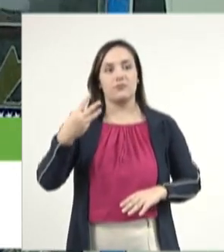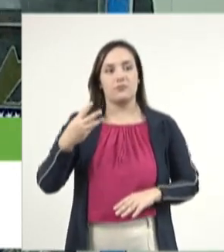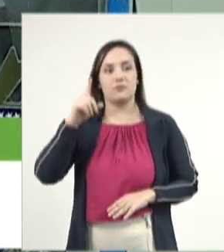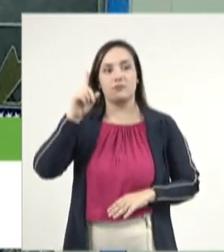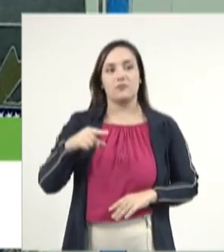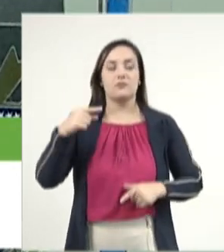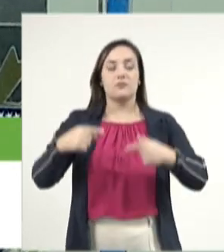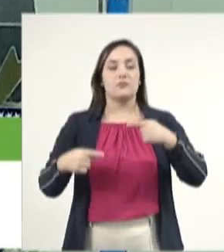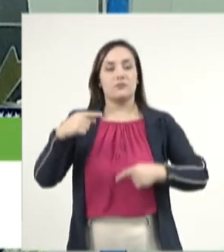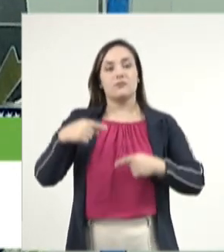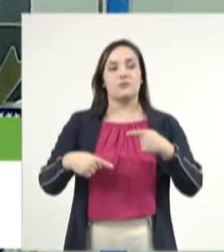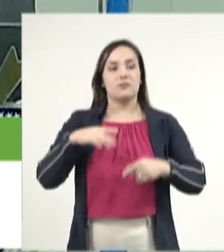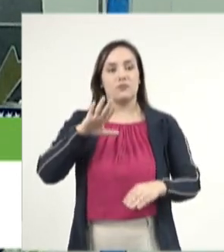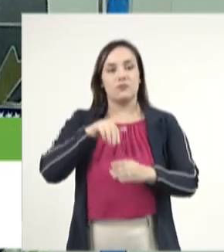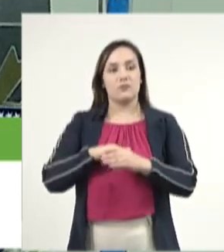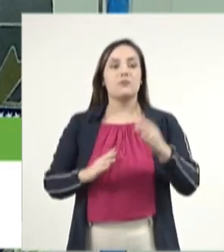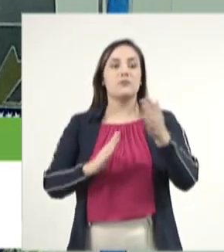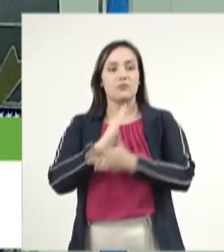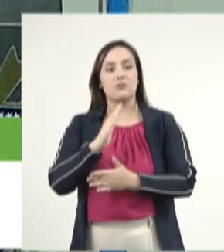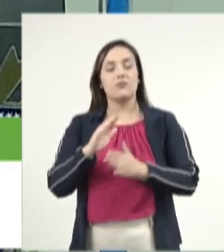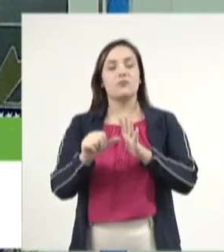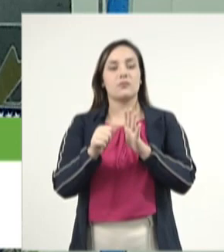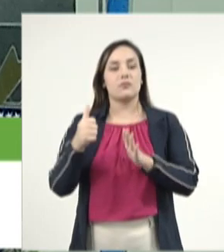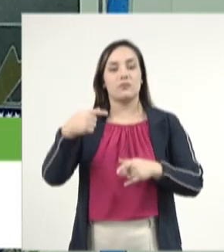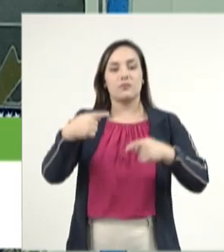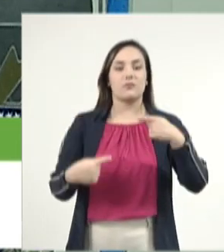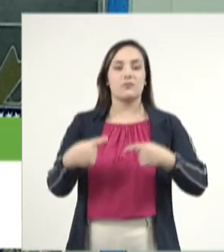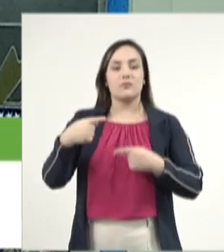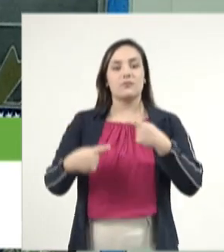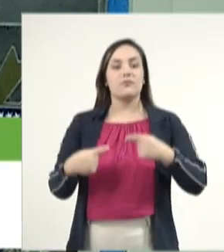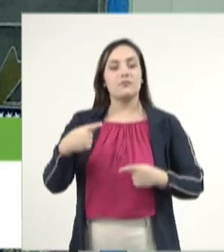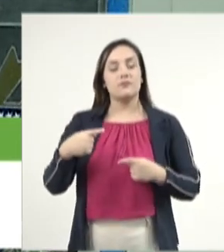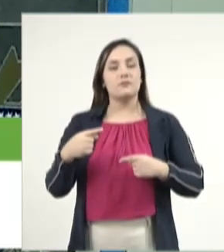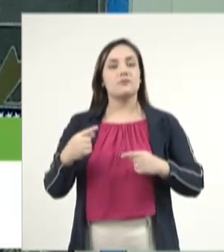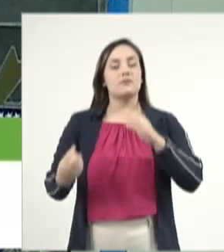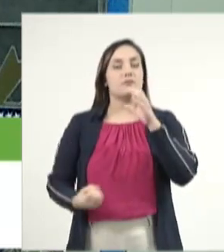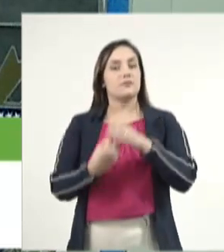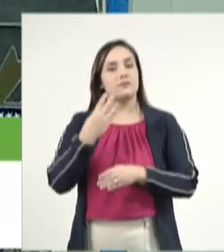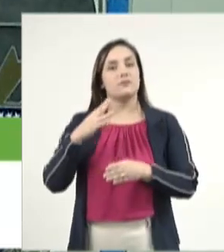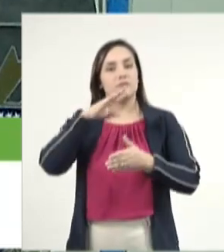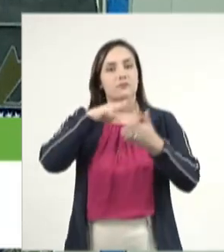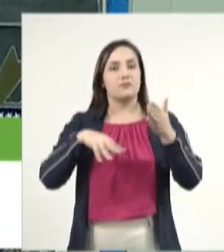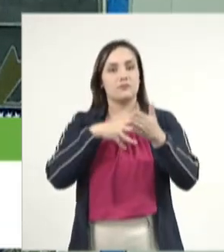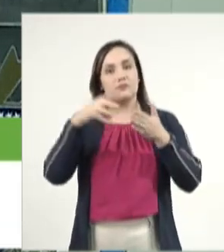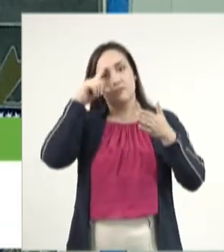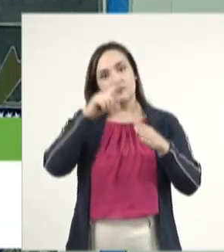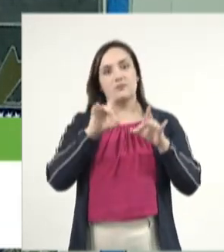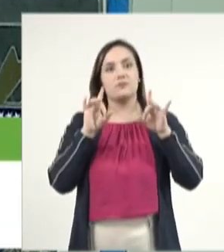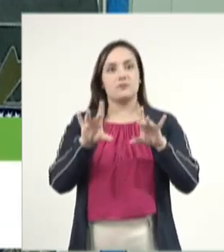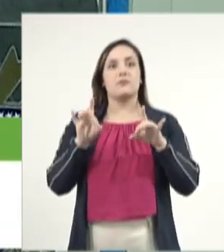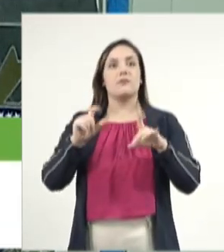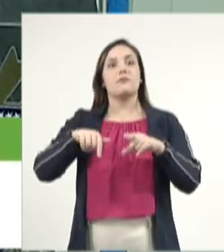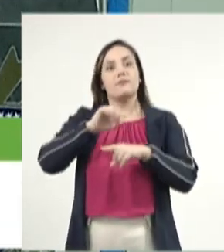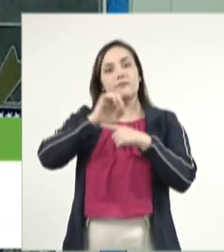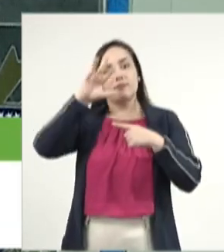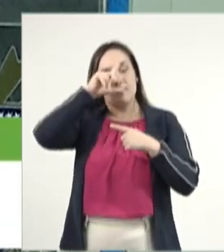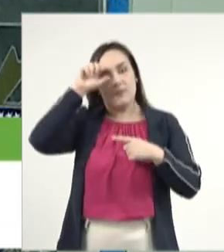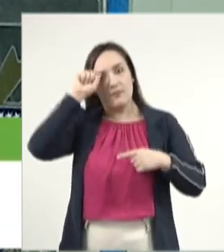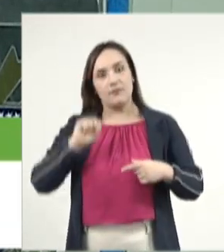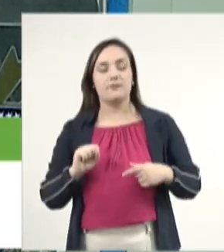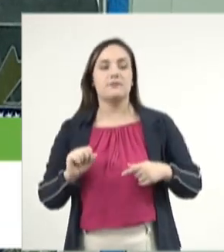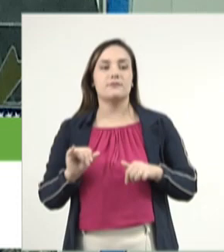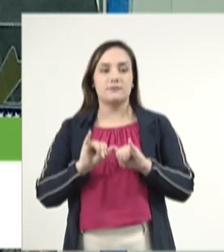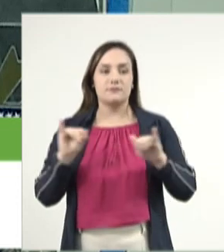matéria ela foi discutida, votada e aprovada em primeira discussão e que institui no calendário oficial de eventos aqui de Mato Grosso do Sul